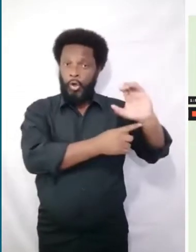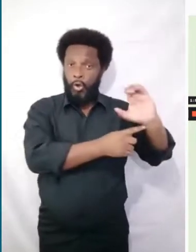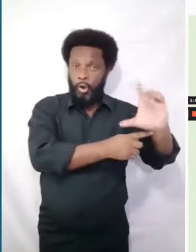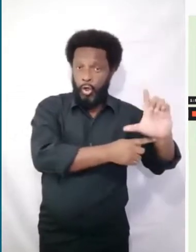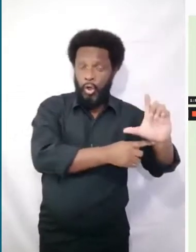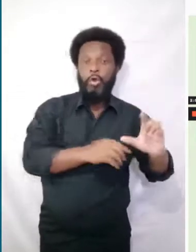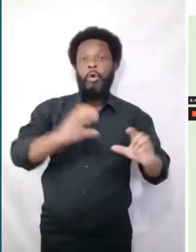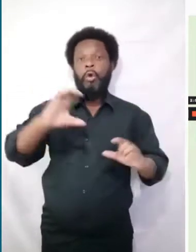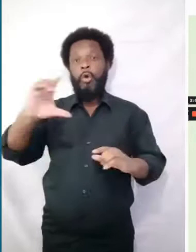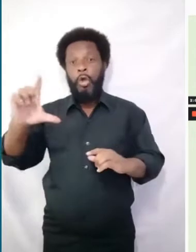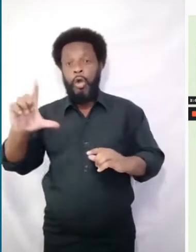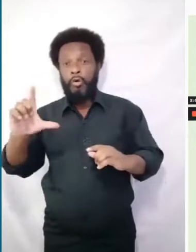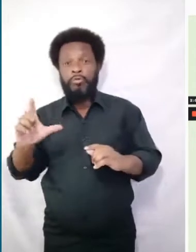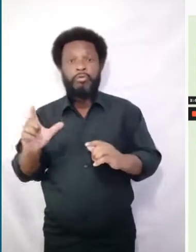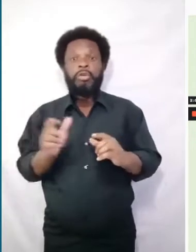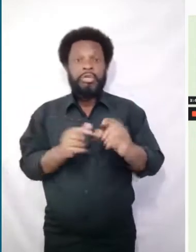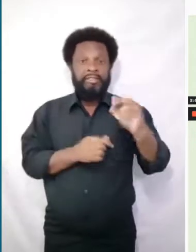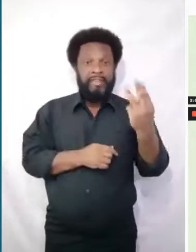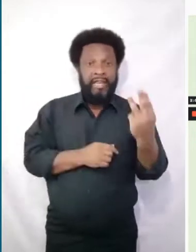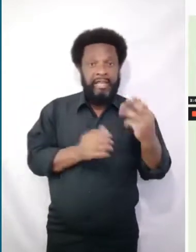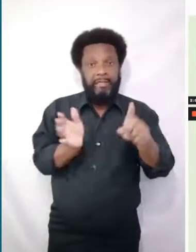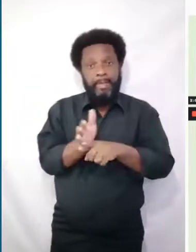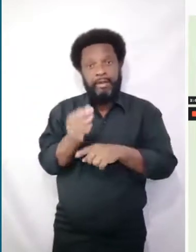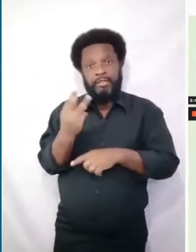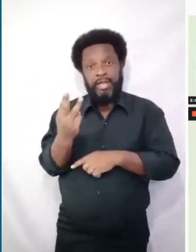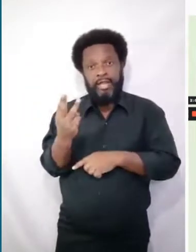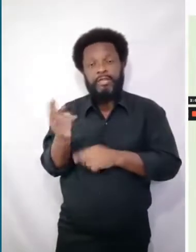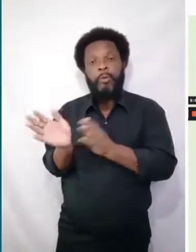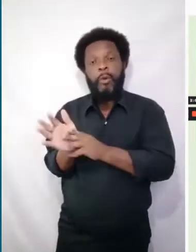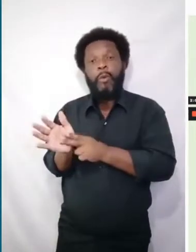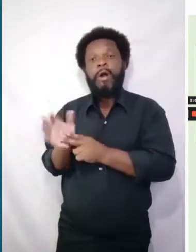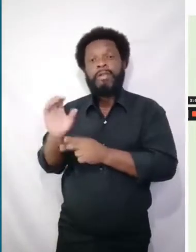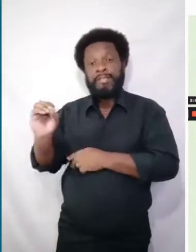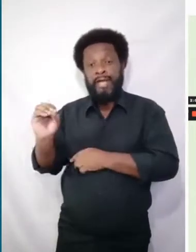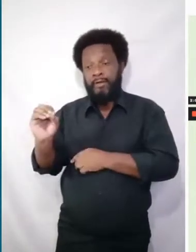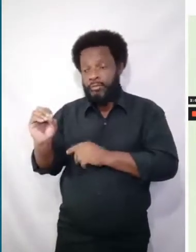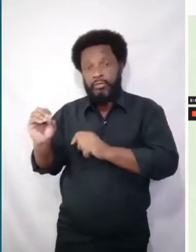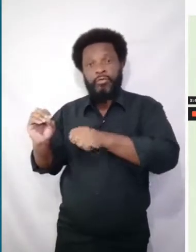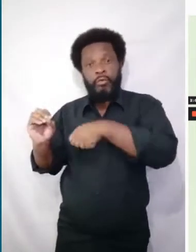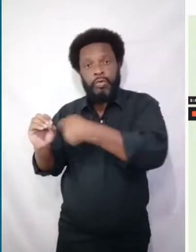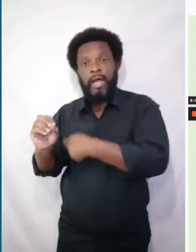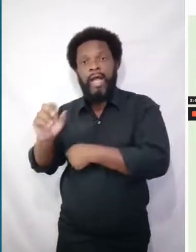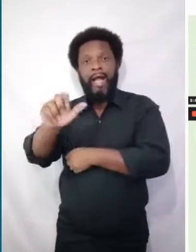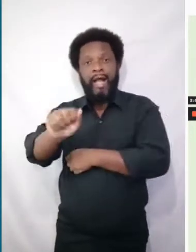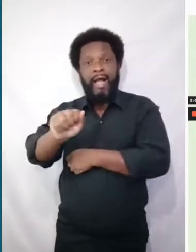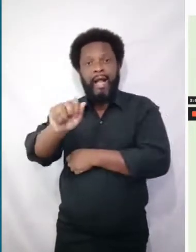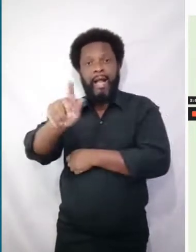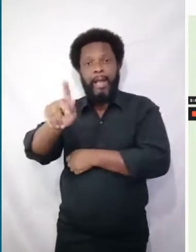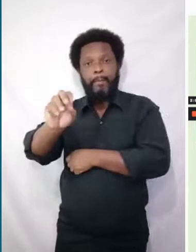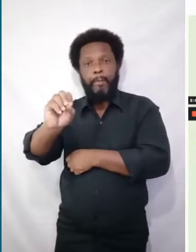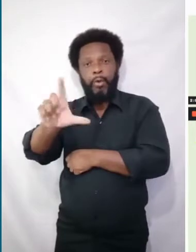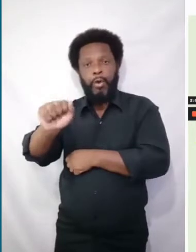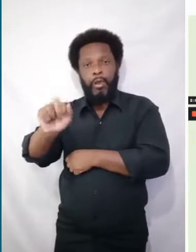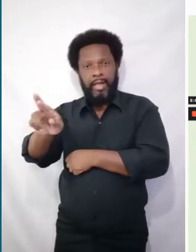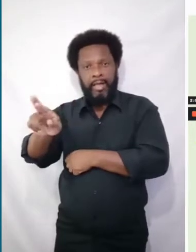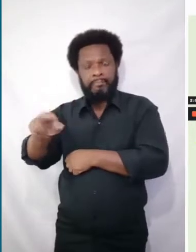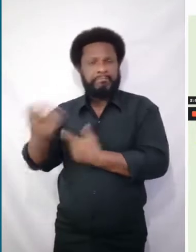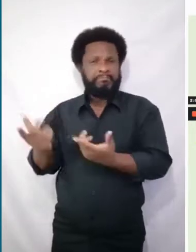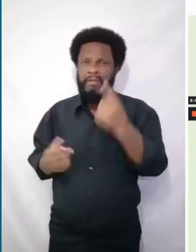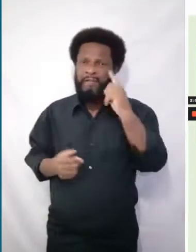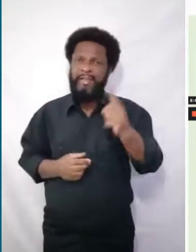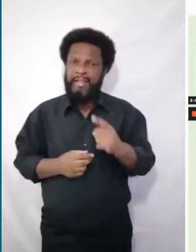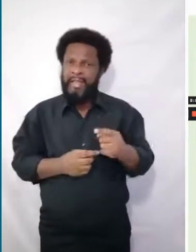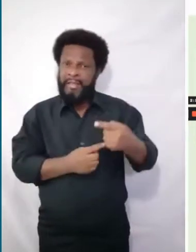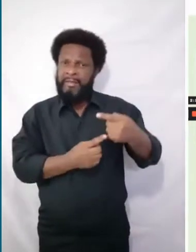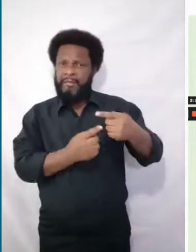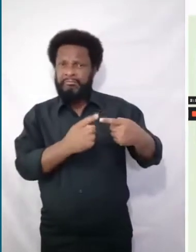Ligação entre cloro e cloro. A eletronegatividade dos dois é 3. Então, quando eu calculo, 3 menos 3 dá 0. Essa ligação ela é apolar. Professora,